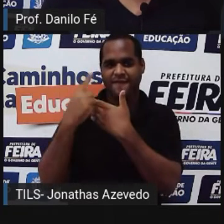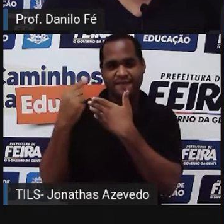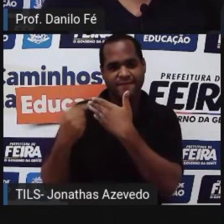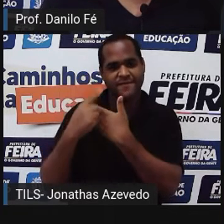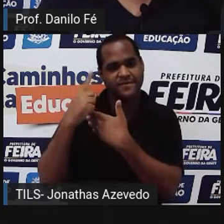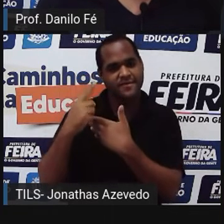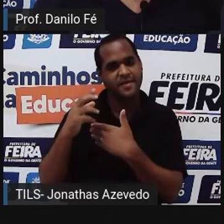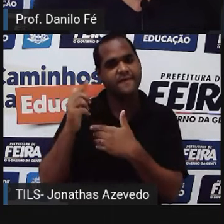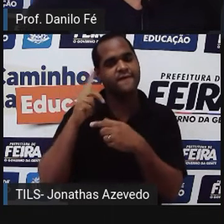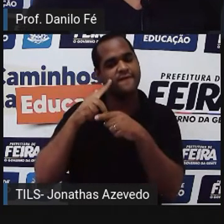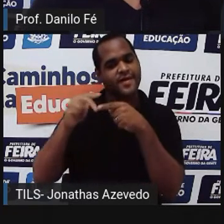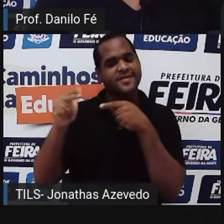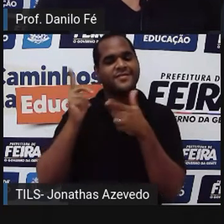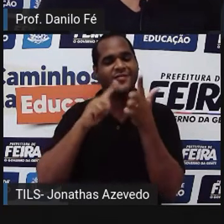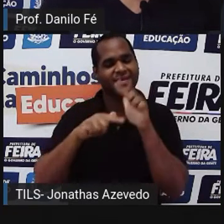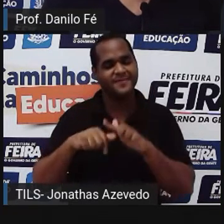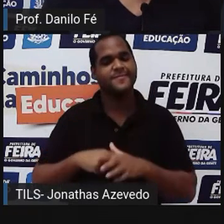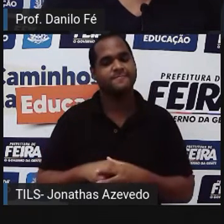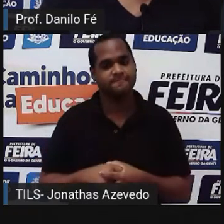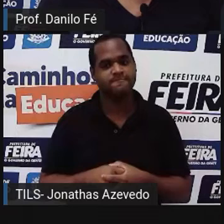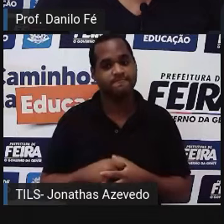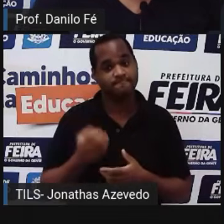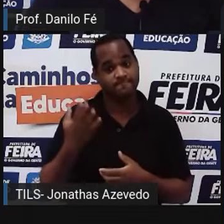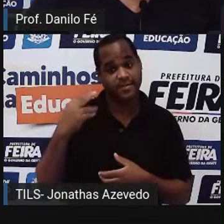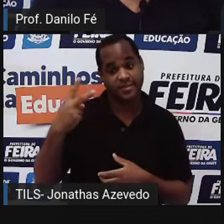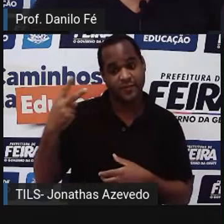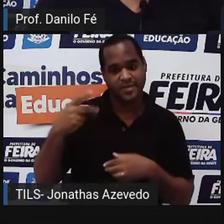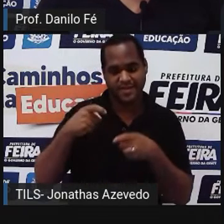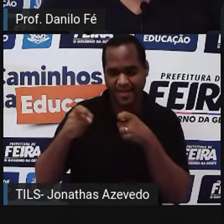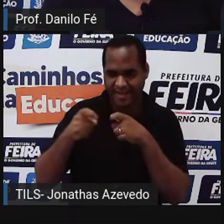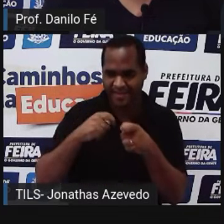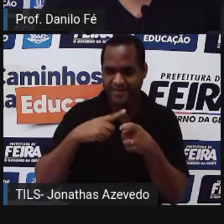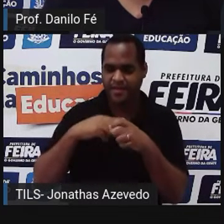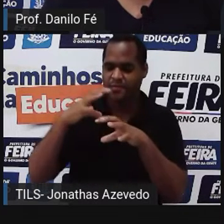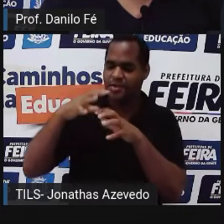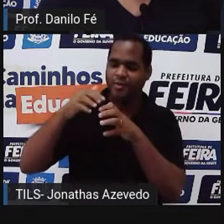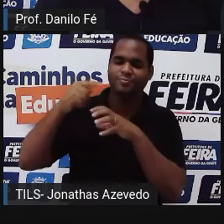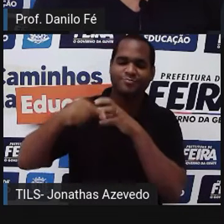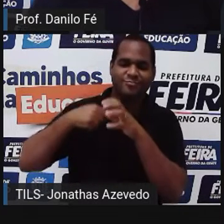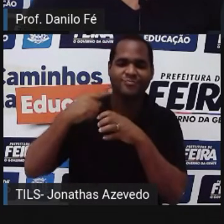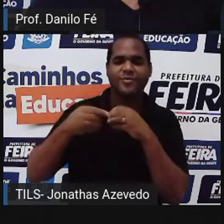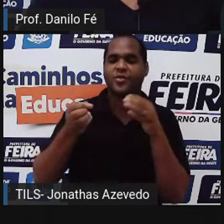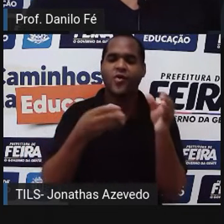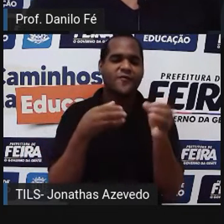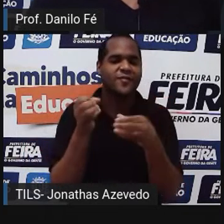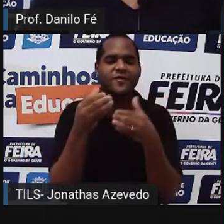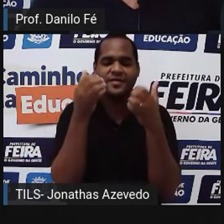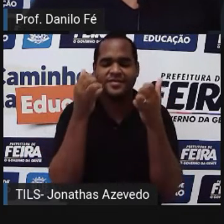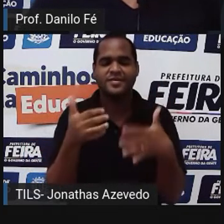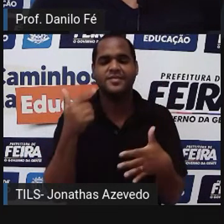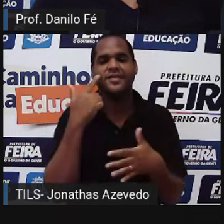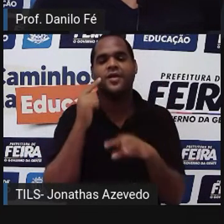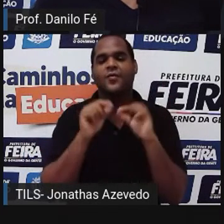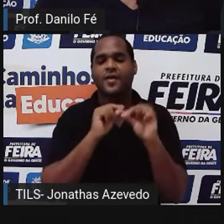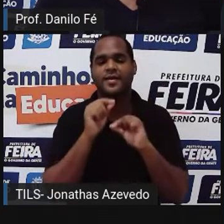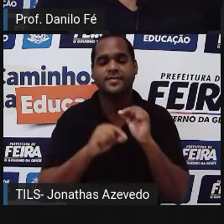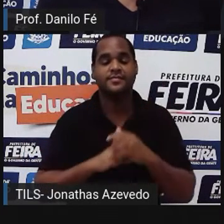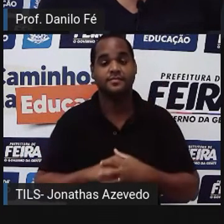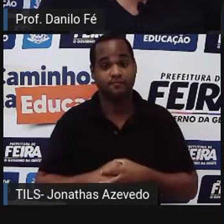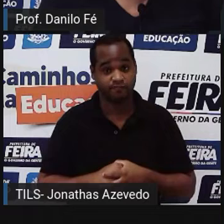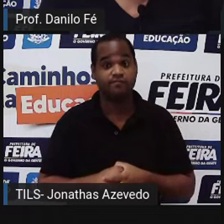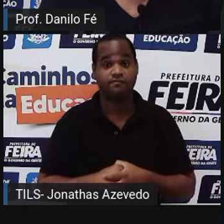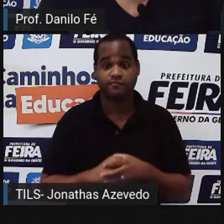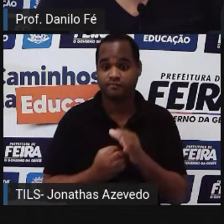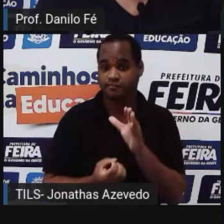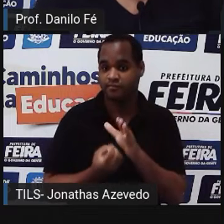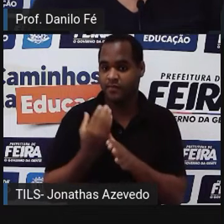acabava vencendo. Só que na Segunda Guerra Mundial eles descobrem uma coisa nova, que era que